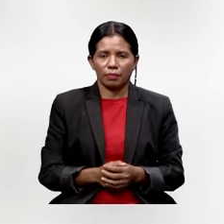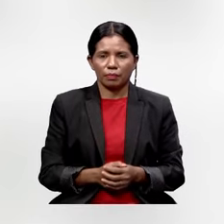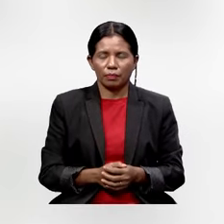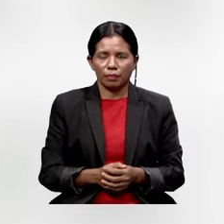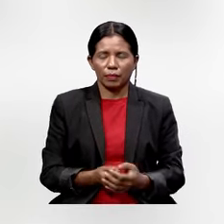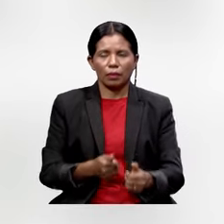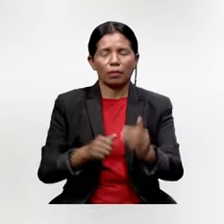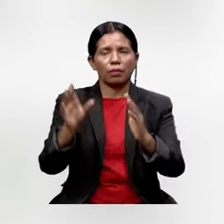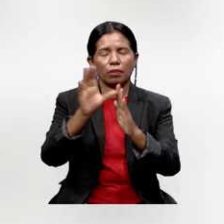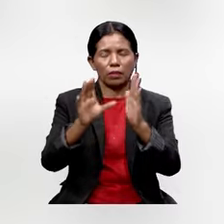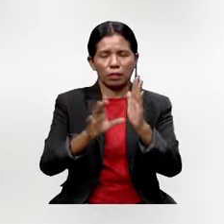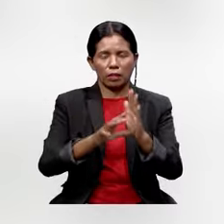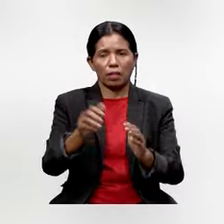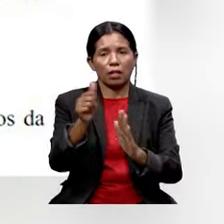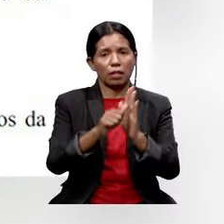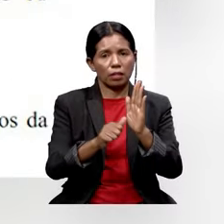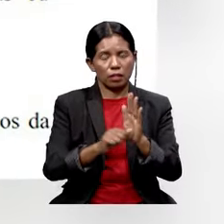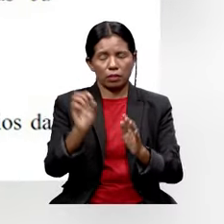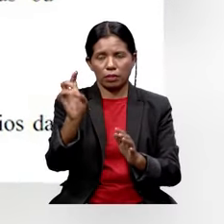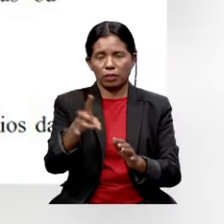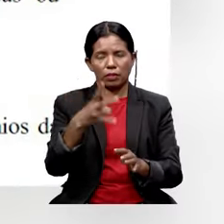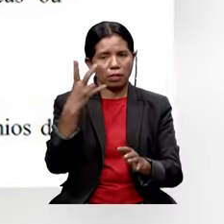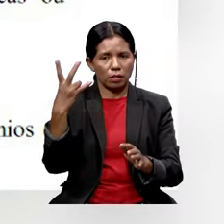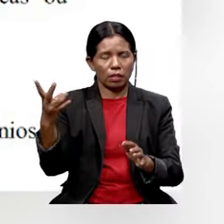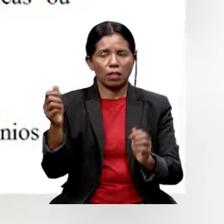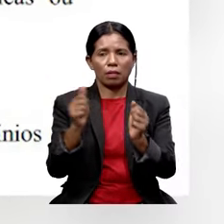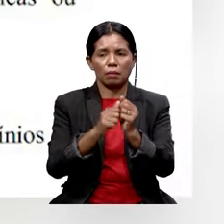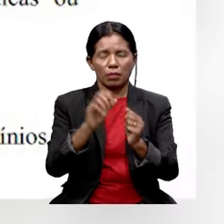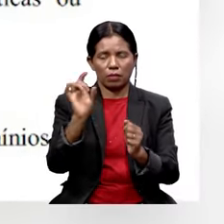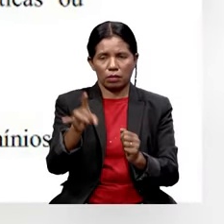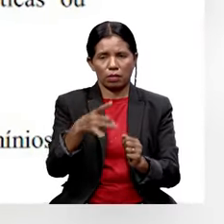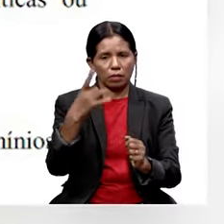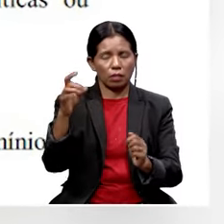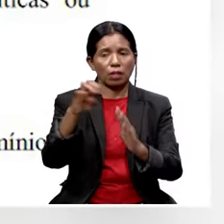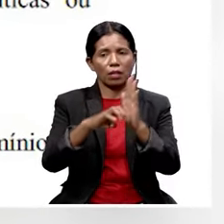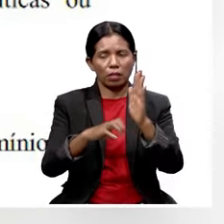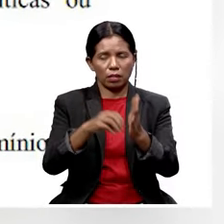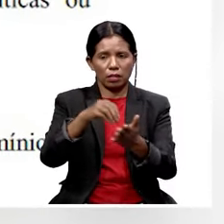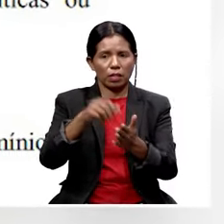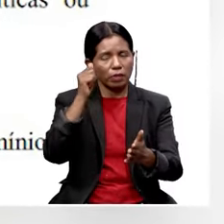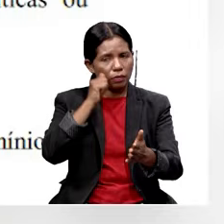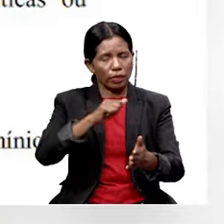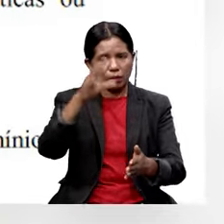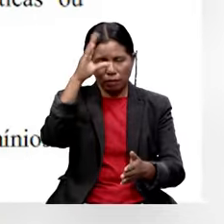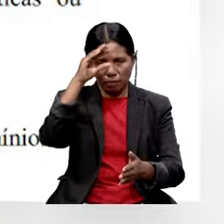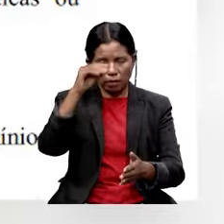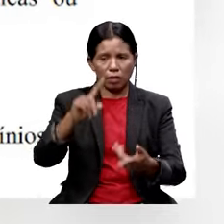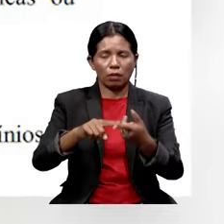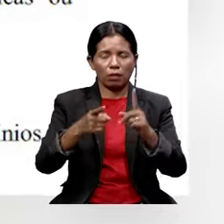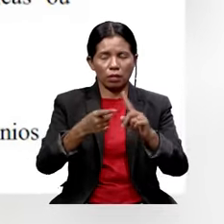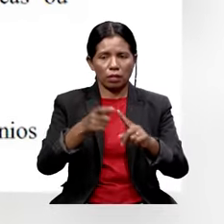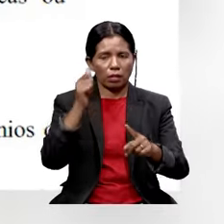Tuir Konstitusi artigu sanolu resinen, no sanolu resinhitu, kata ke Estado garante feto mane maluk